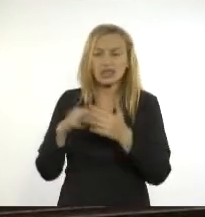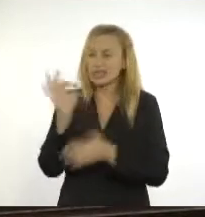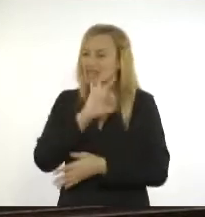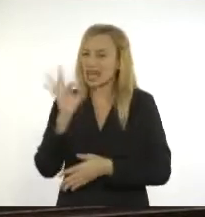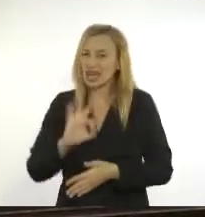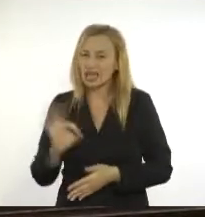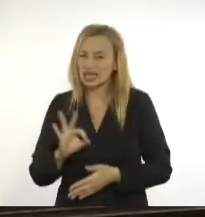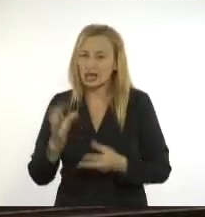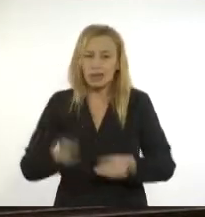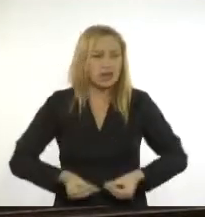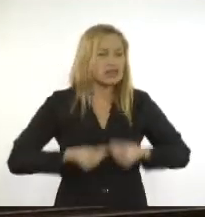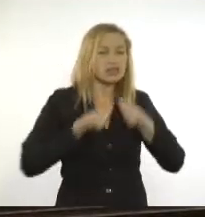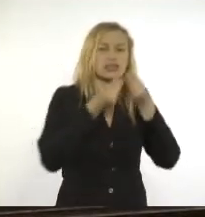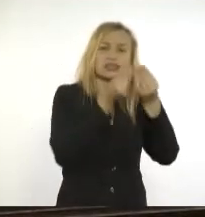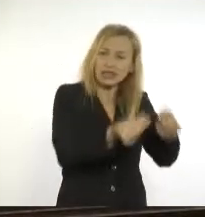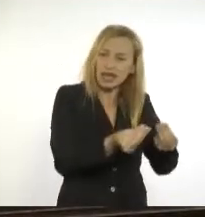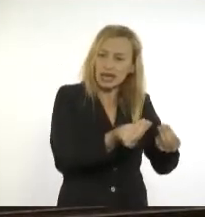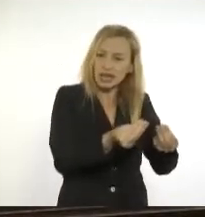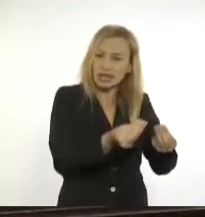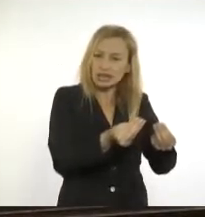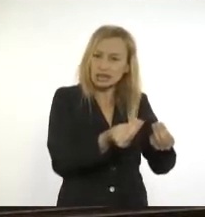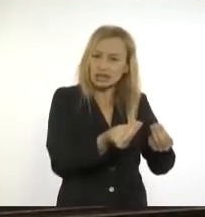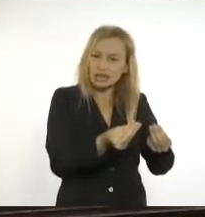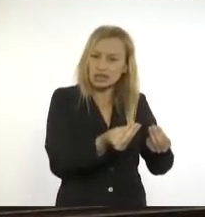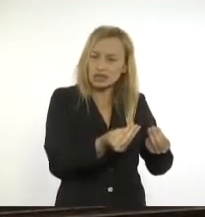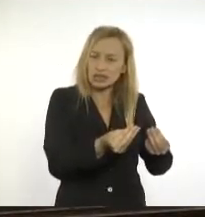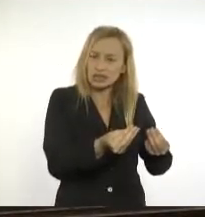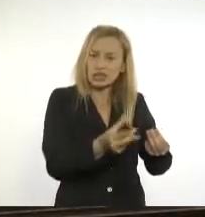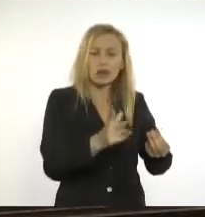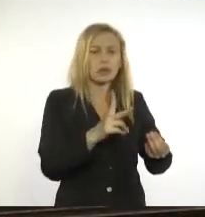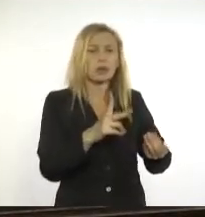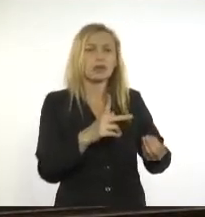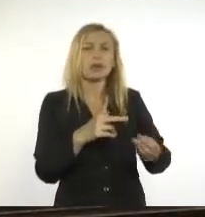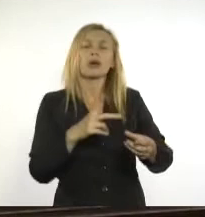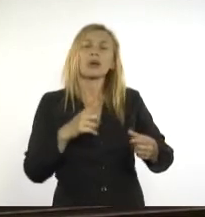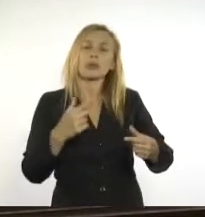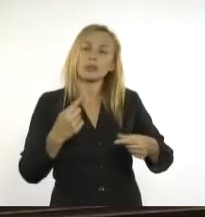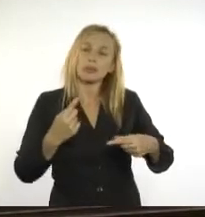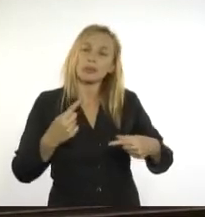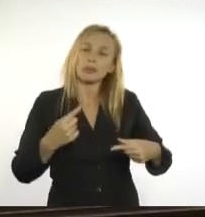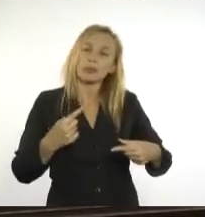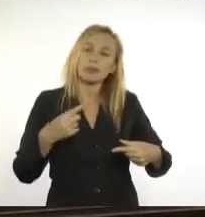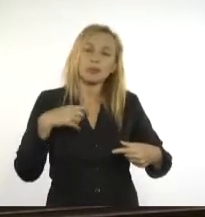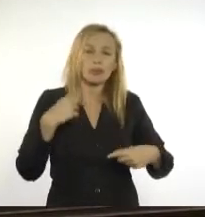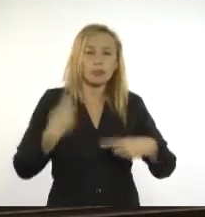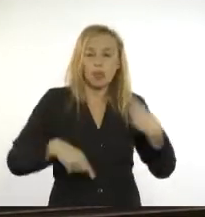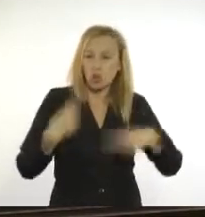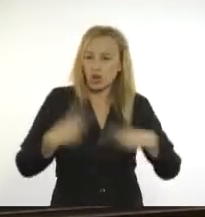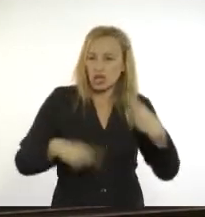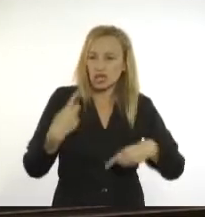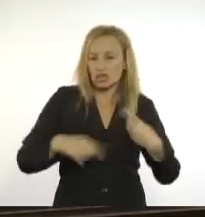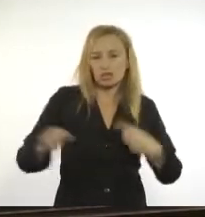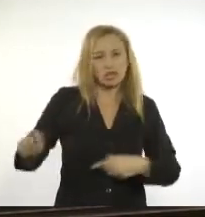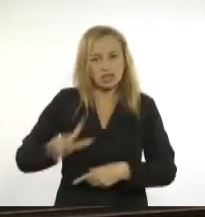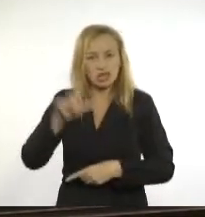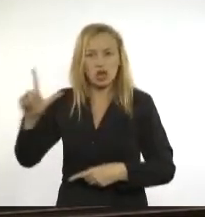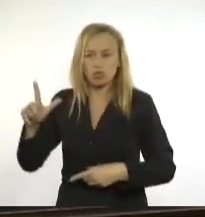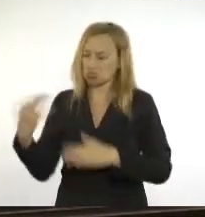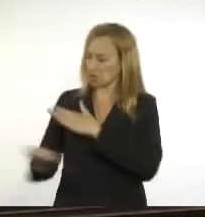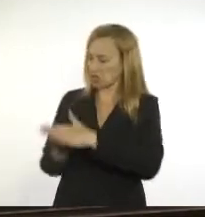a companhia ao seu dirigente partidário nacional, ou seja, a SEDAE, empresa tão estratégica e tão